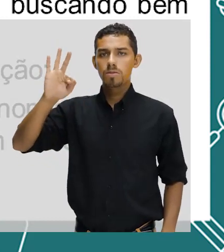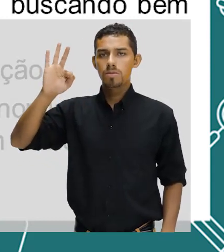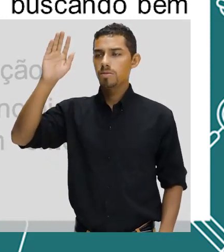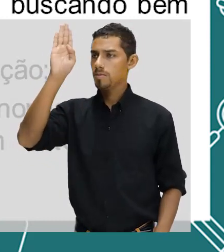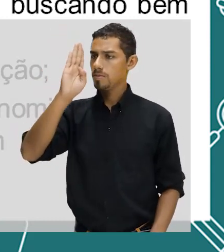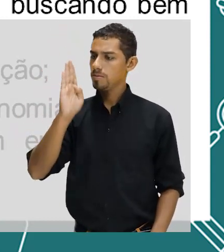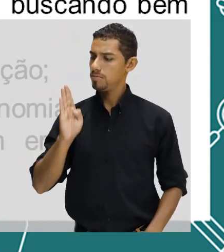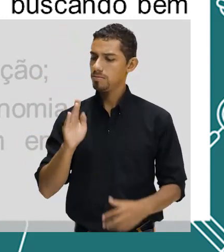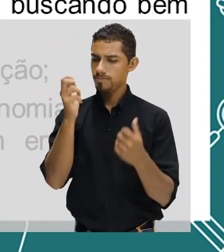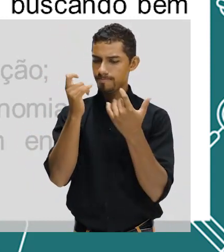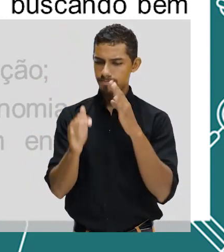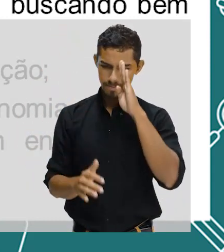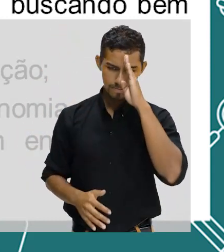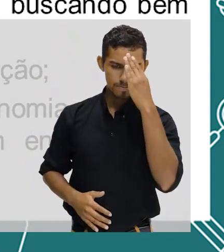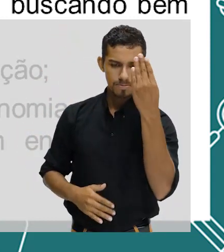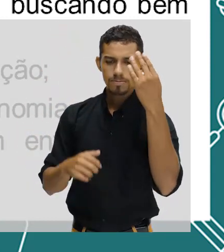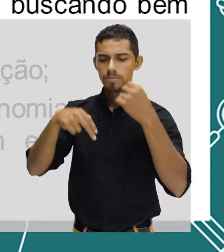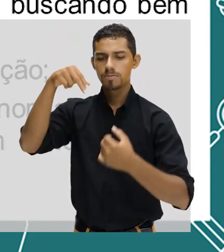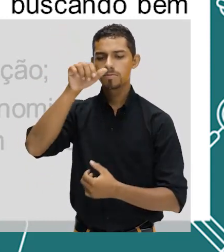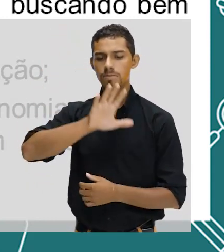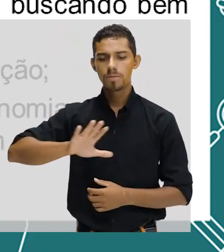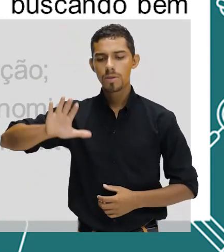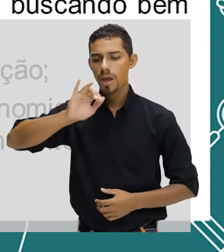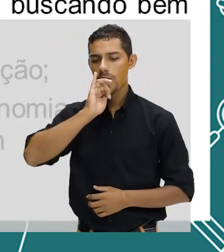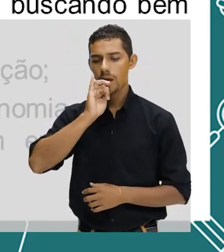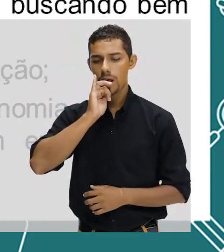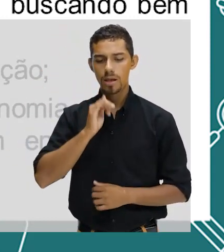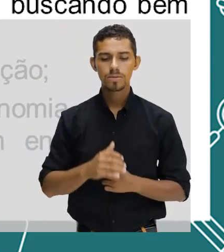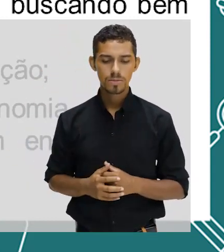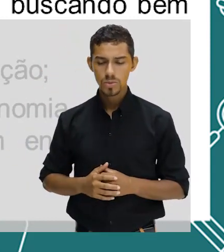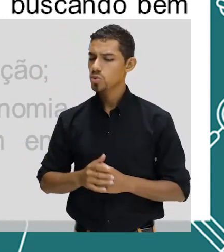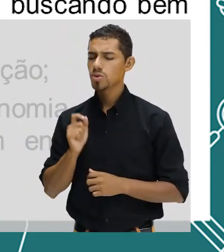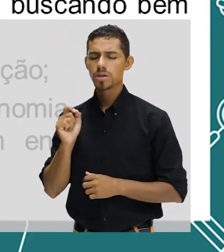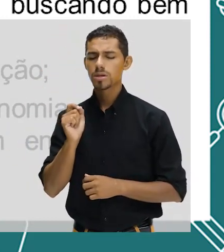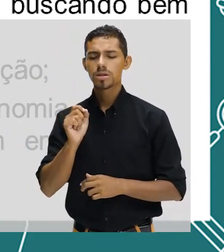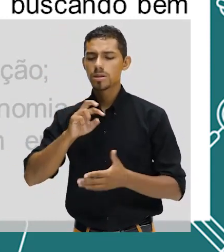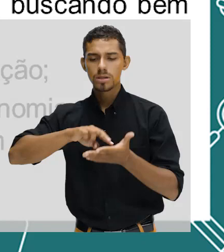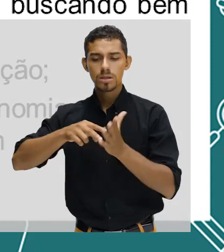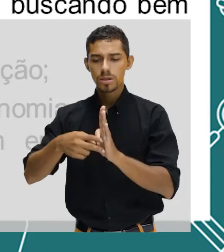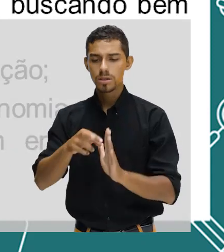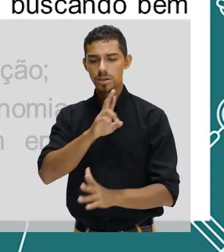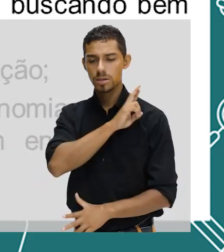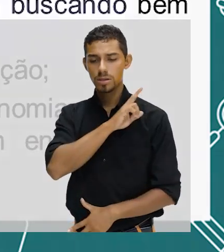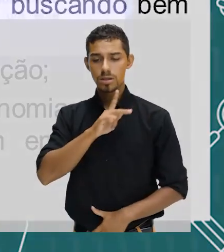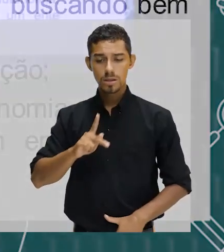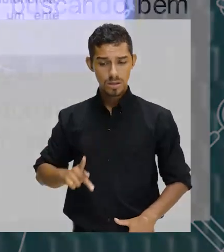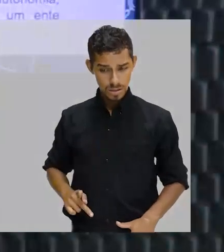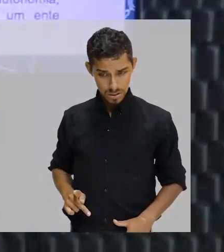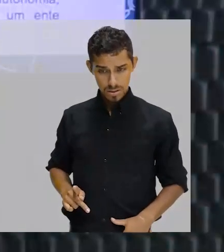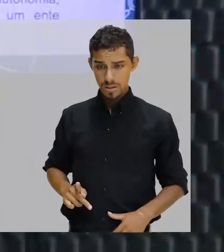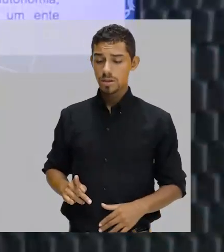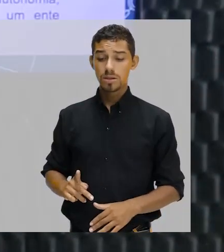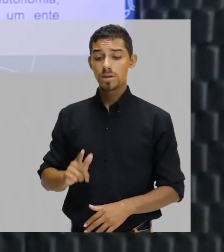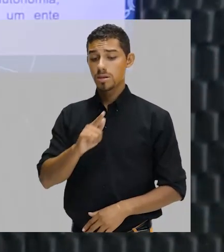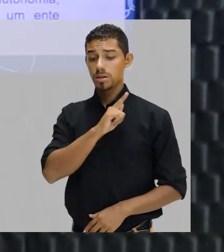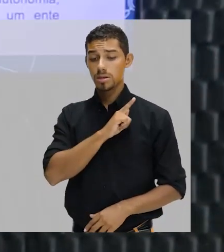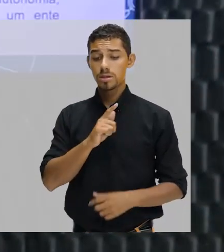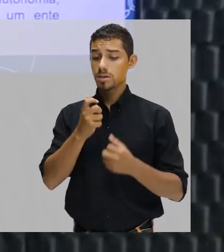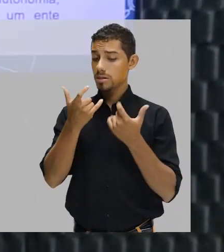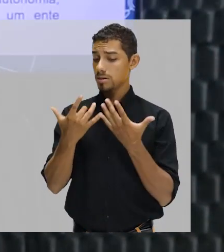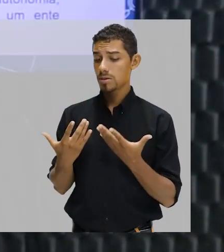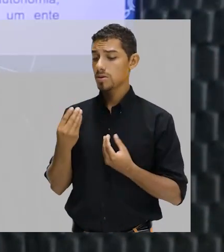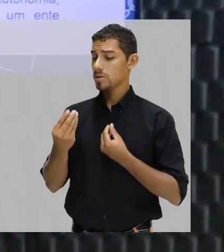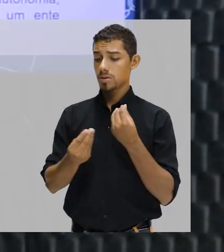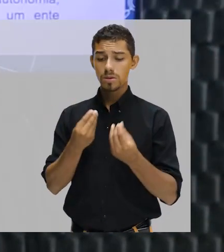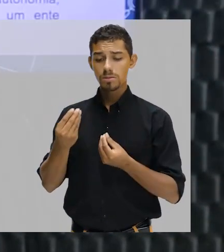princípios, tá, que norteiam a nossa nação. Por exemplo, Marcos, o que é uma república? A república nós entendemos como uma forma de governo, tá certo?